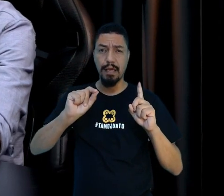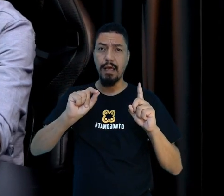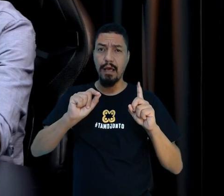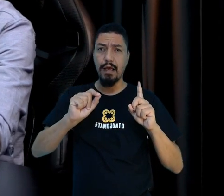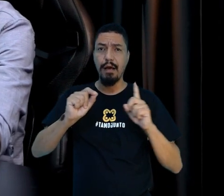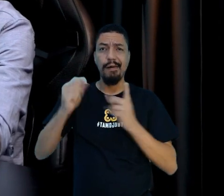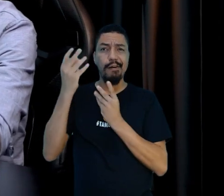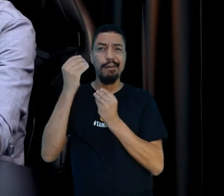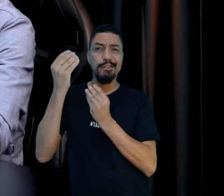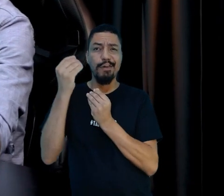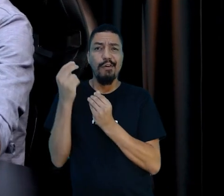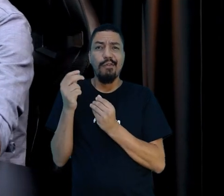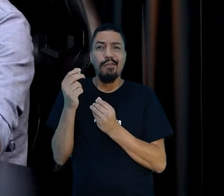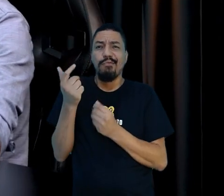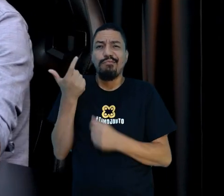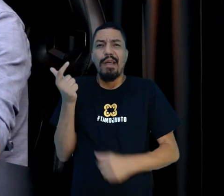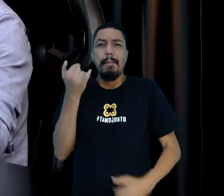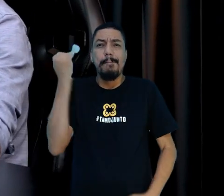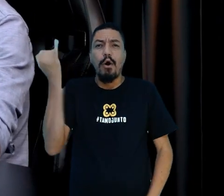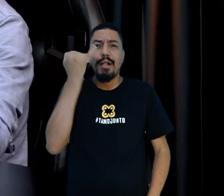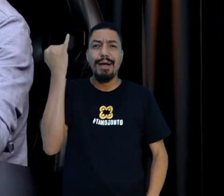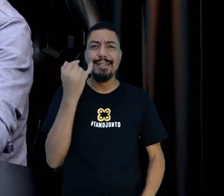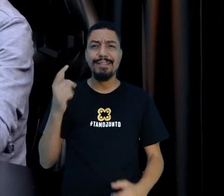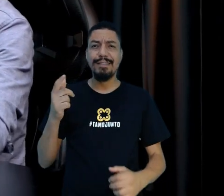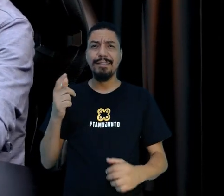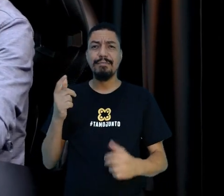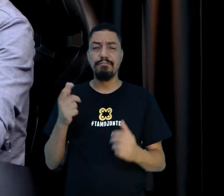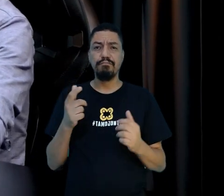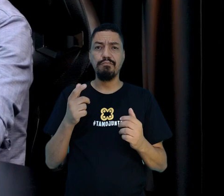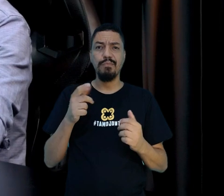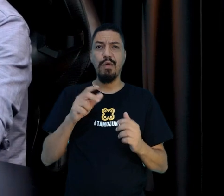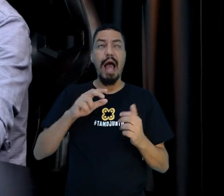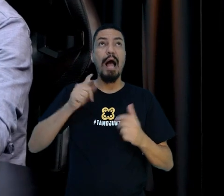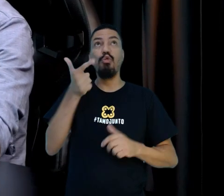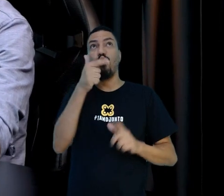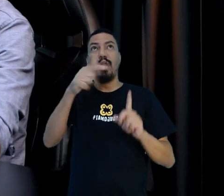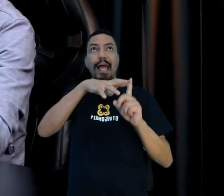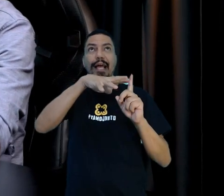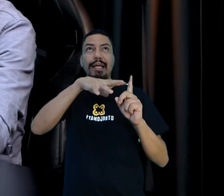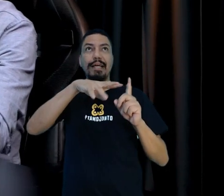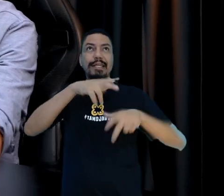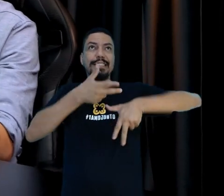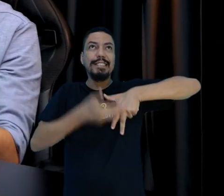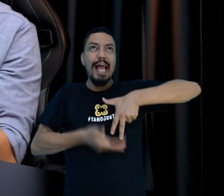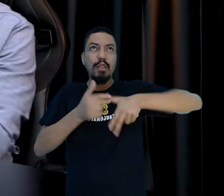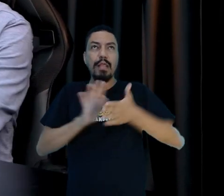para elas, enfim, é uma categoria. É isso, elas não que elas não tenham sexualidade.